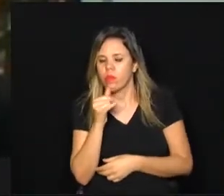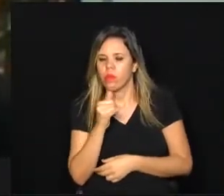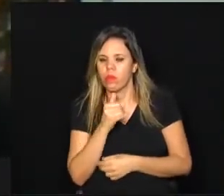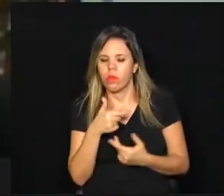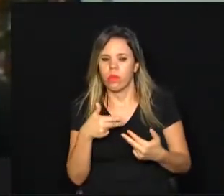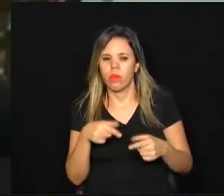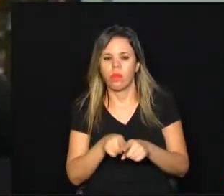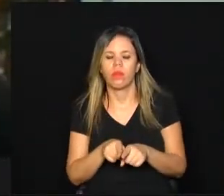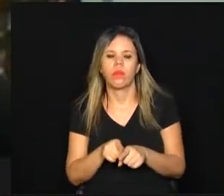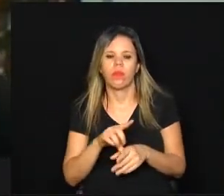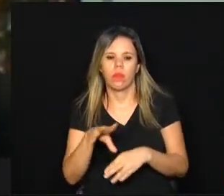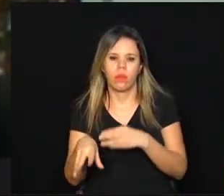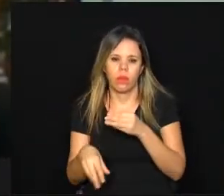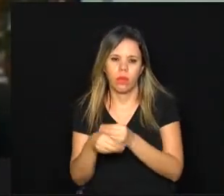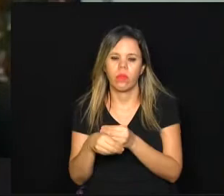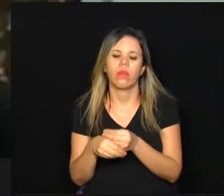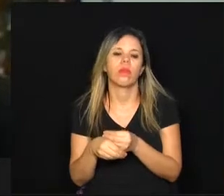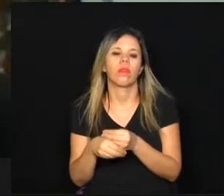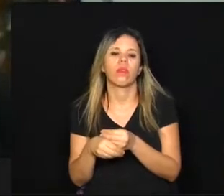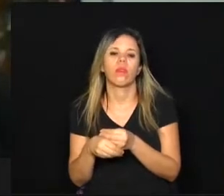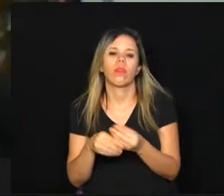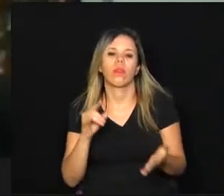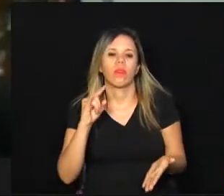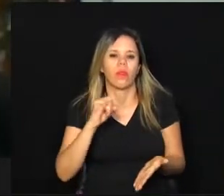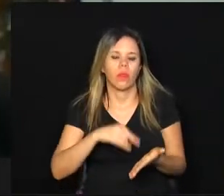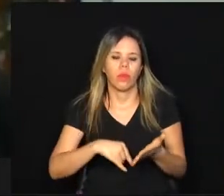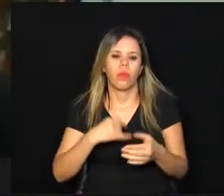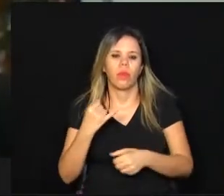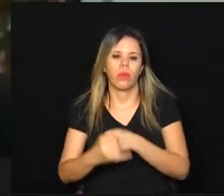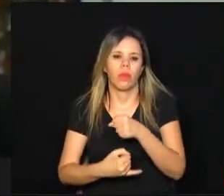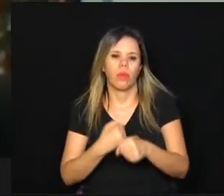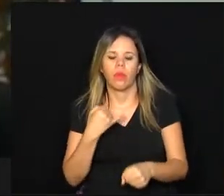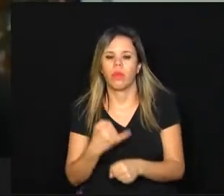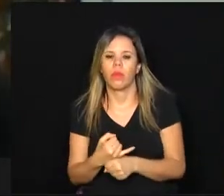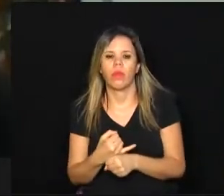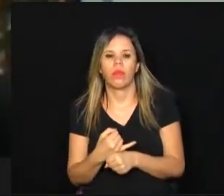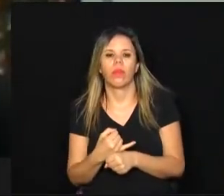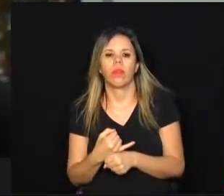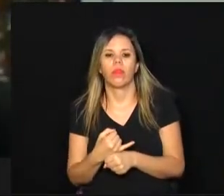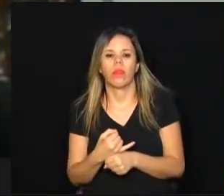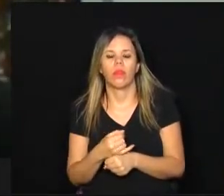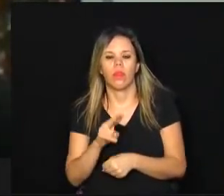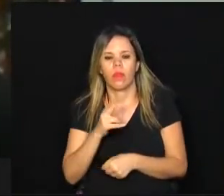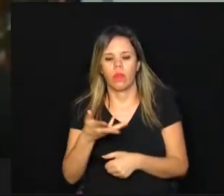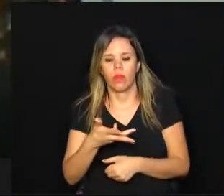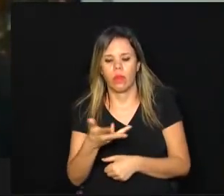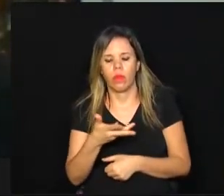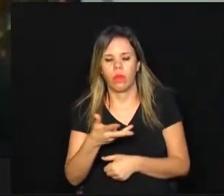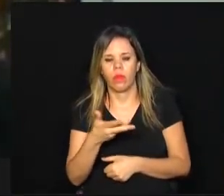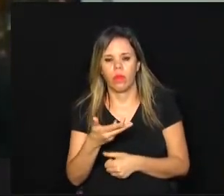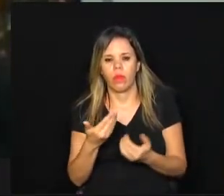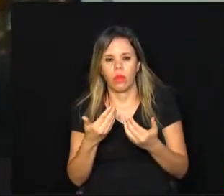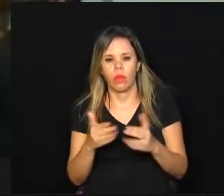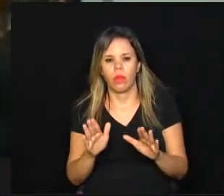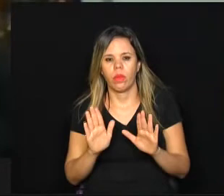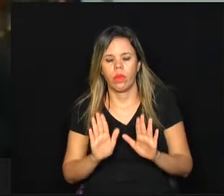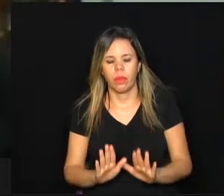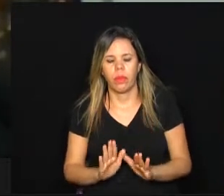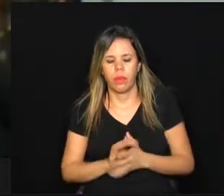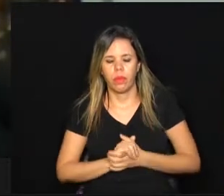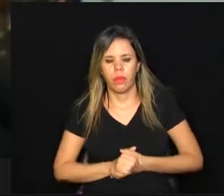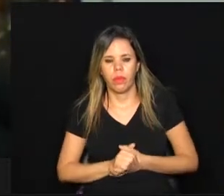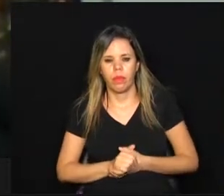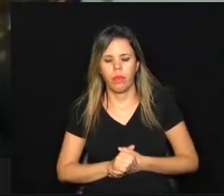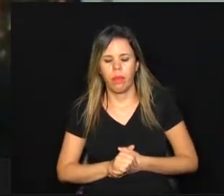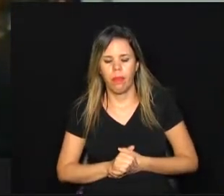recentemente, implantou até a outorga virtual para agilizar os processos, mas uma